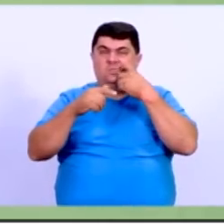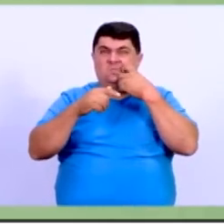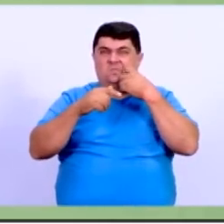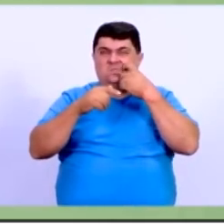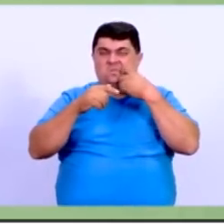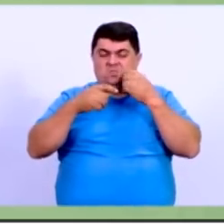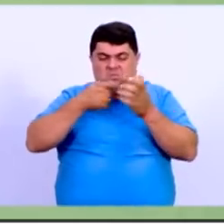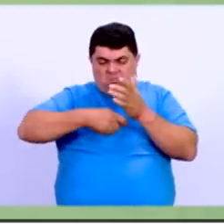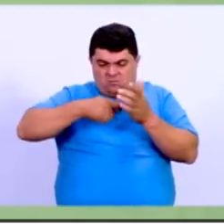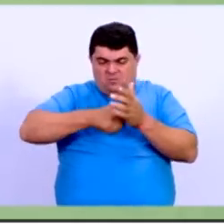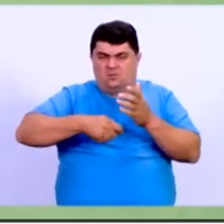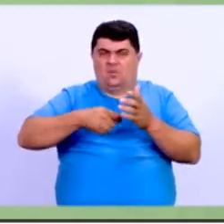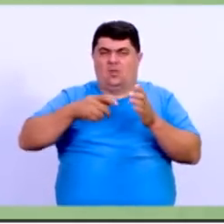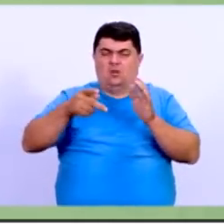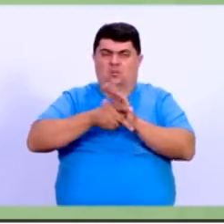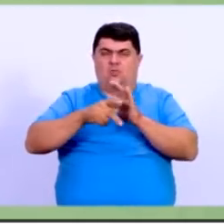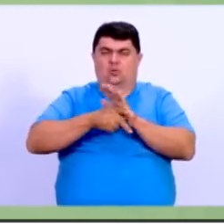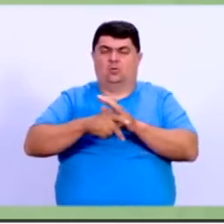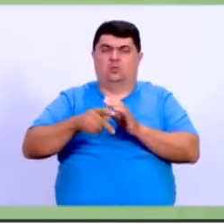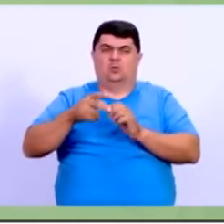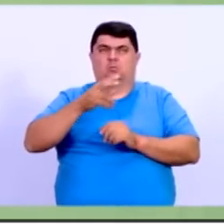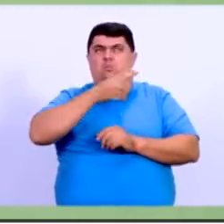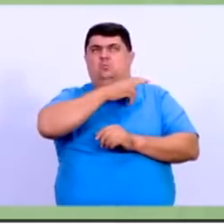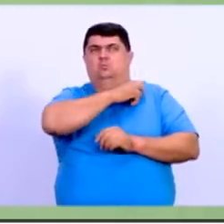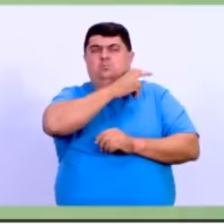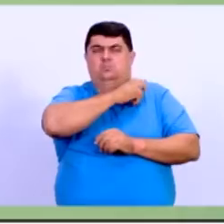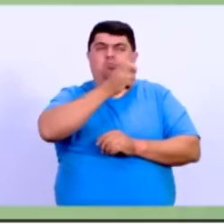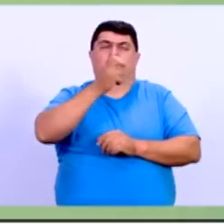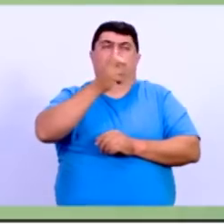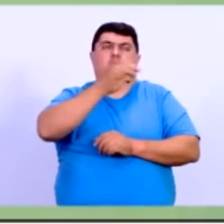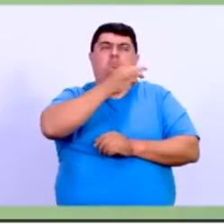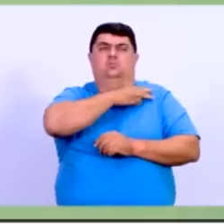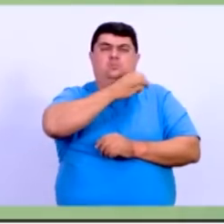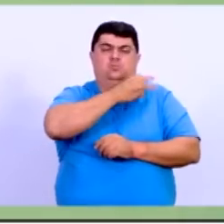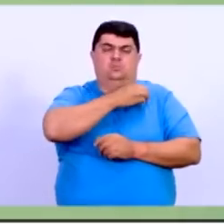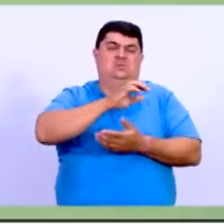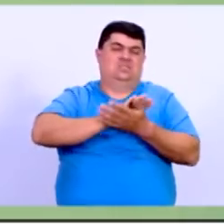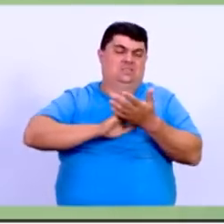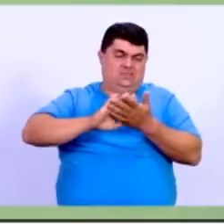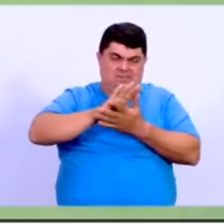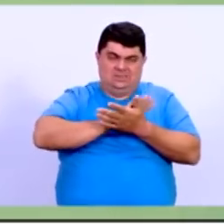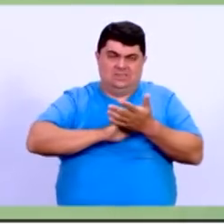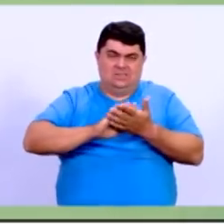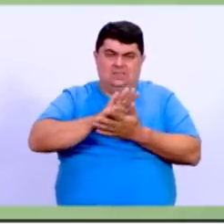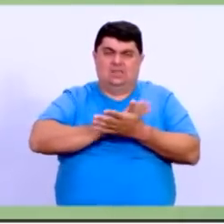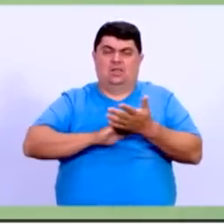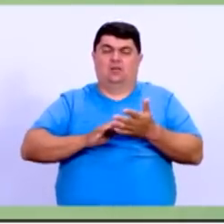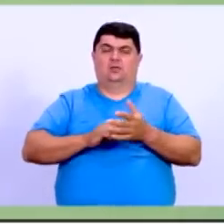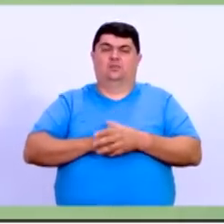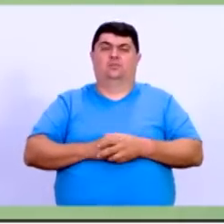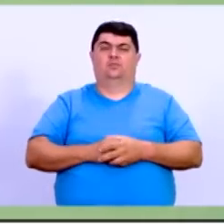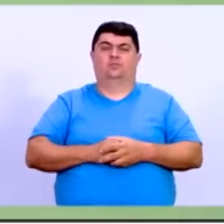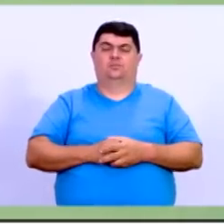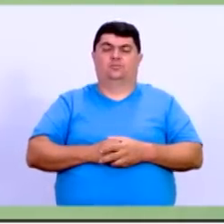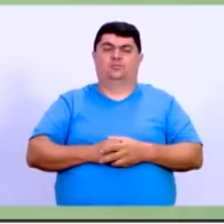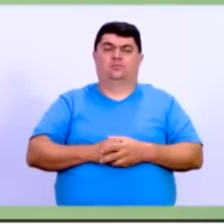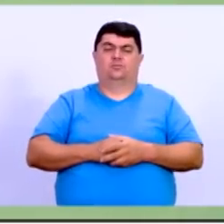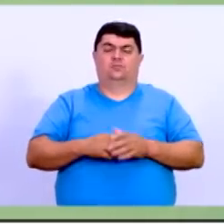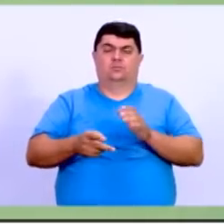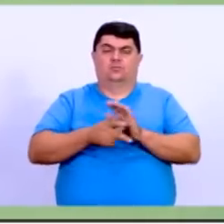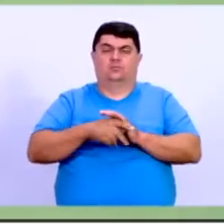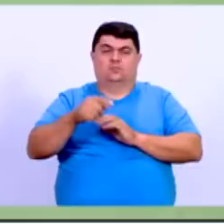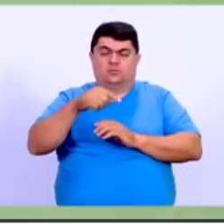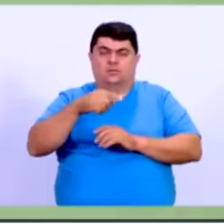serviços específicos ou qualquer hierarquia. Não existe hierarquia, não existem servidores dedicados. Então aqui, pessoal, olha